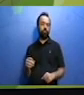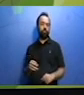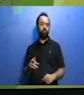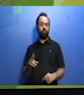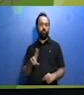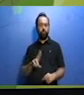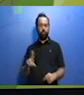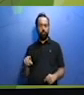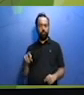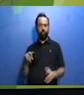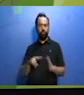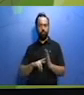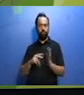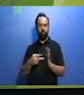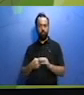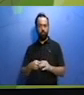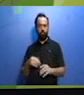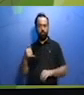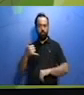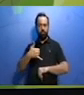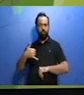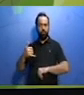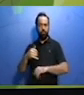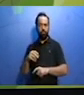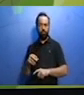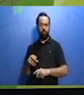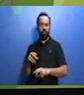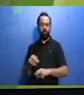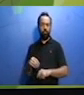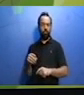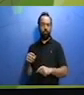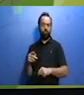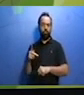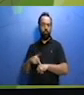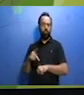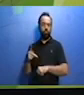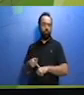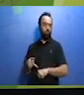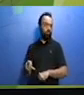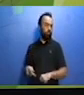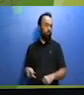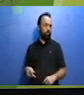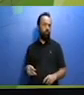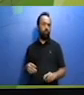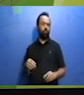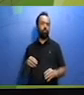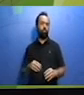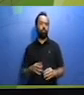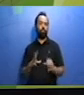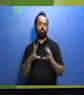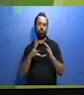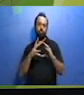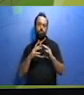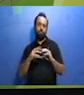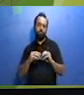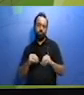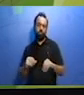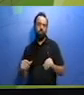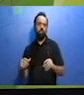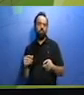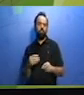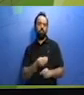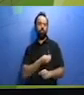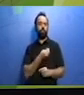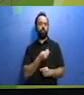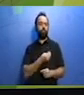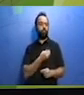pedra. Além disso, visto que são gerados pela decomposição dos seres vivos, o petróleo,